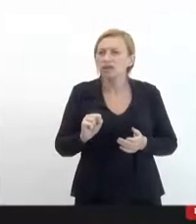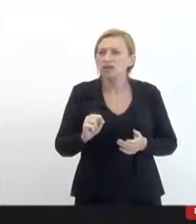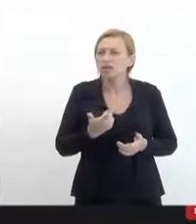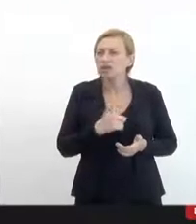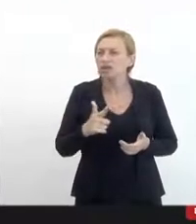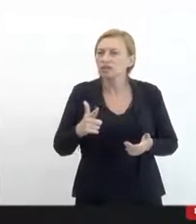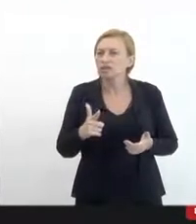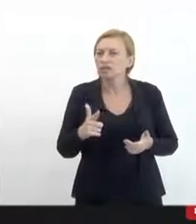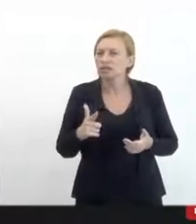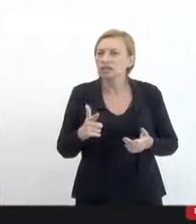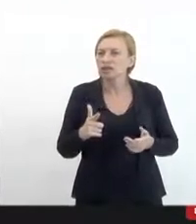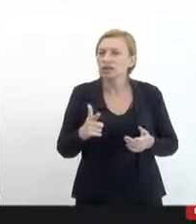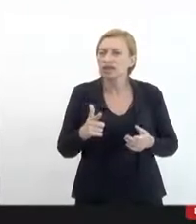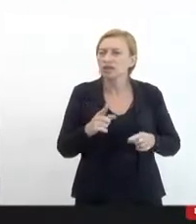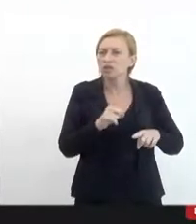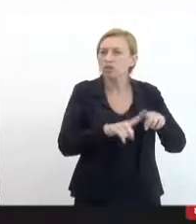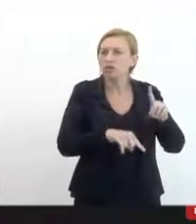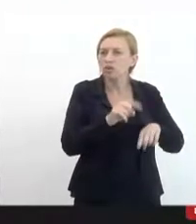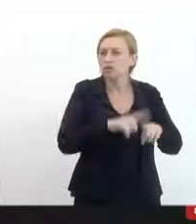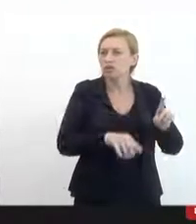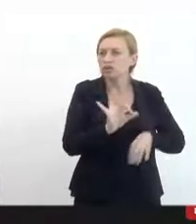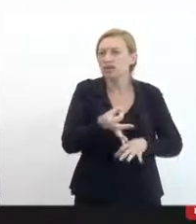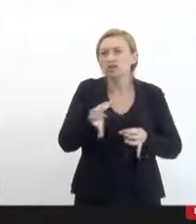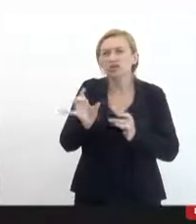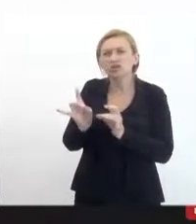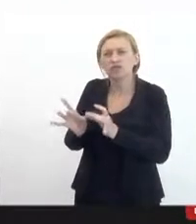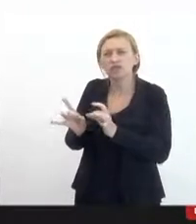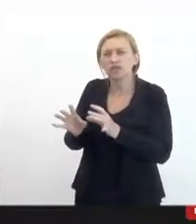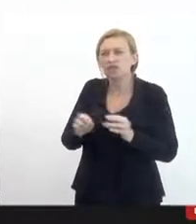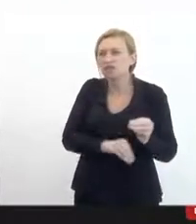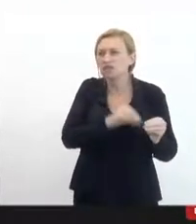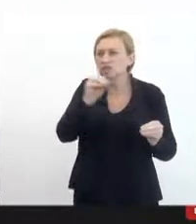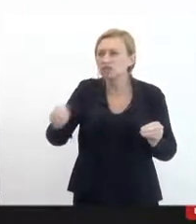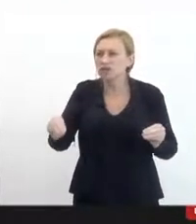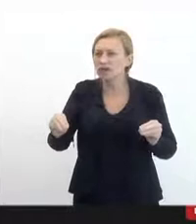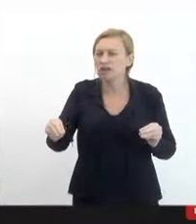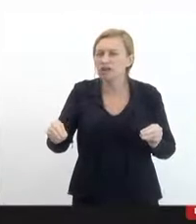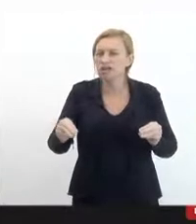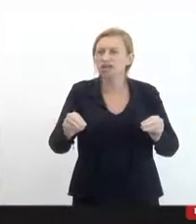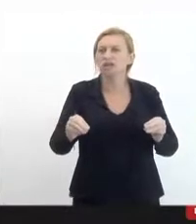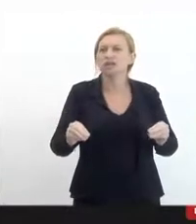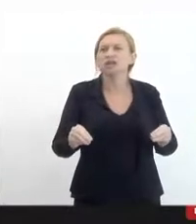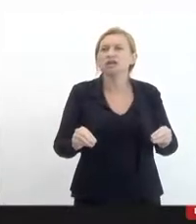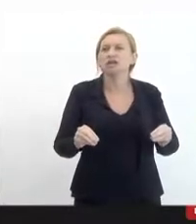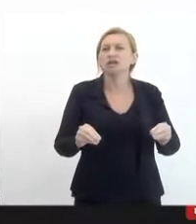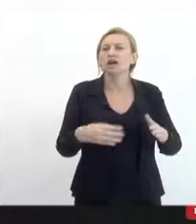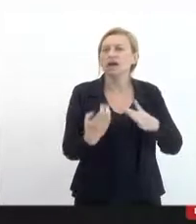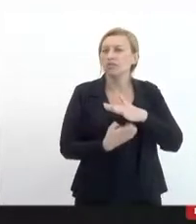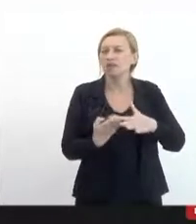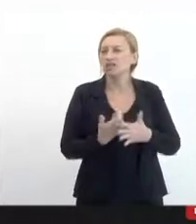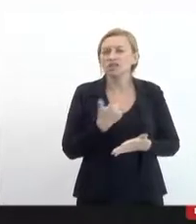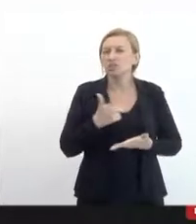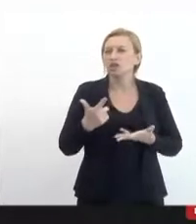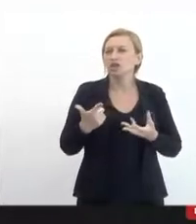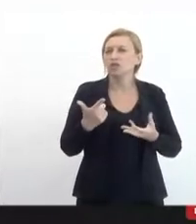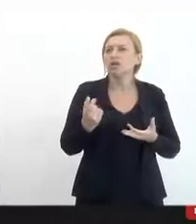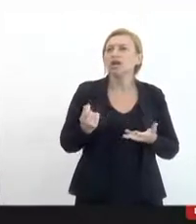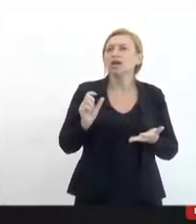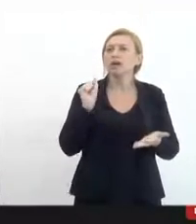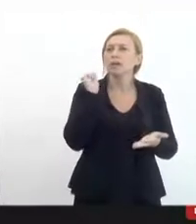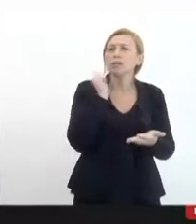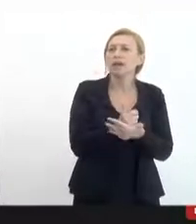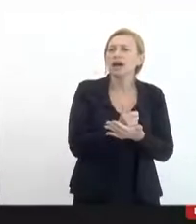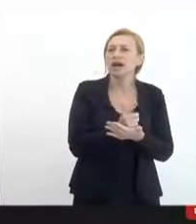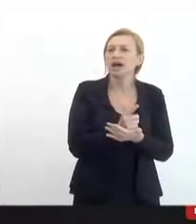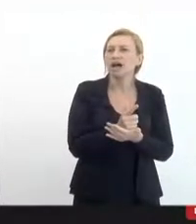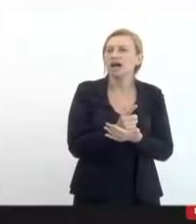efetiva circulação de mercadoria, você não tem aí uma transferência de titularidade do bem, a empresa não tem por que pagar tributos